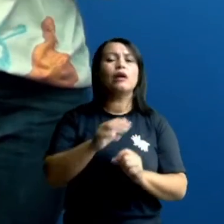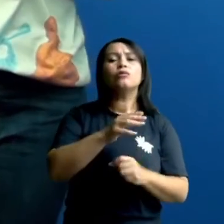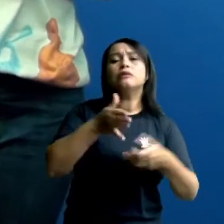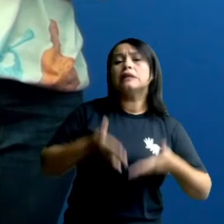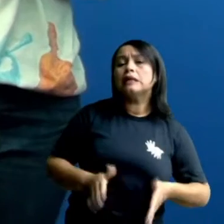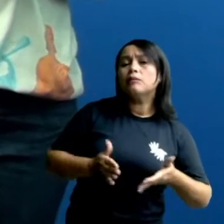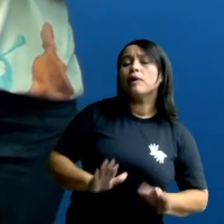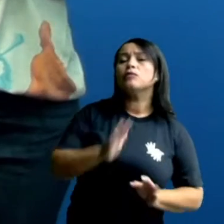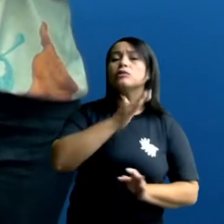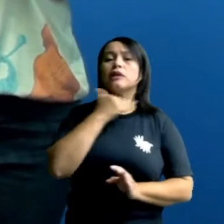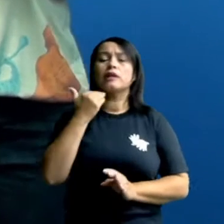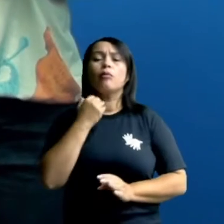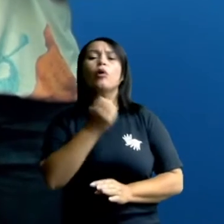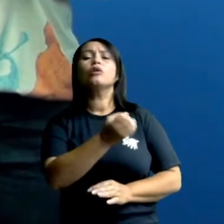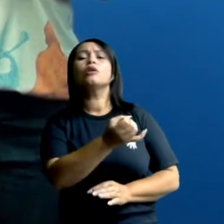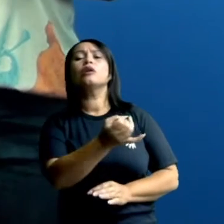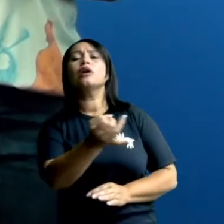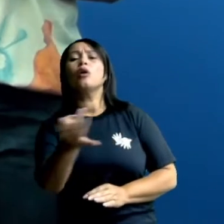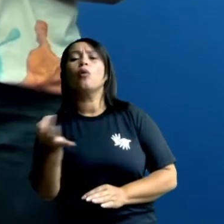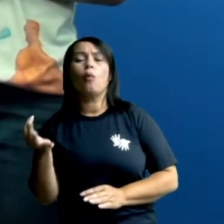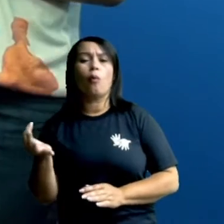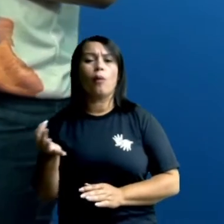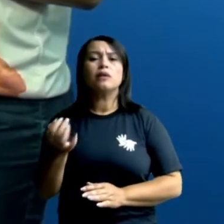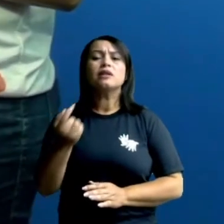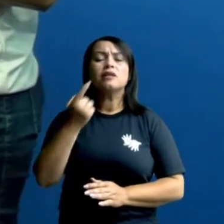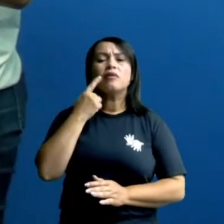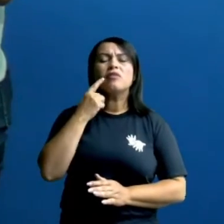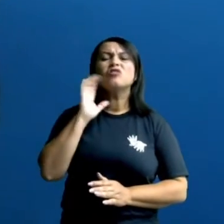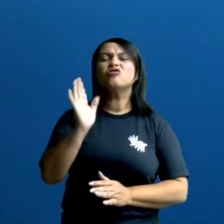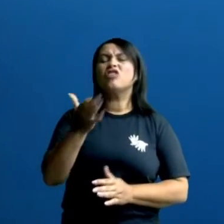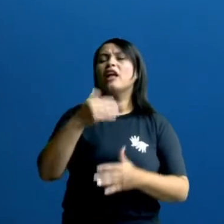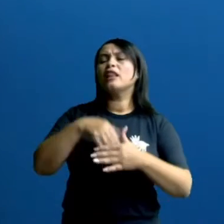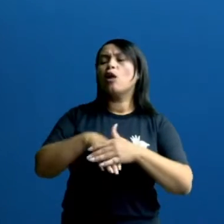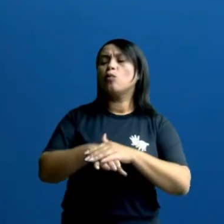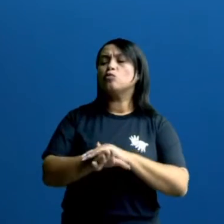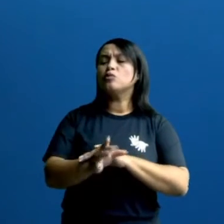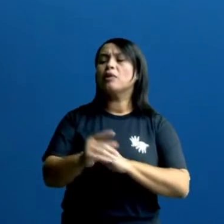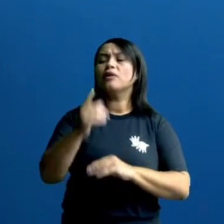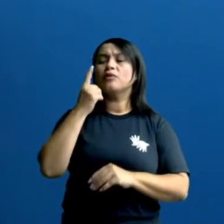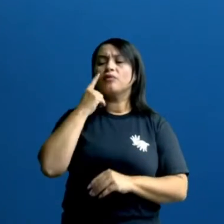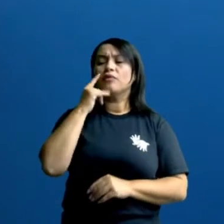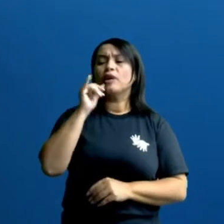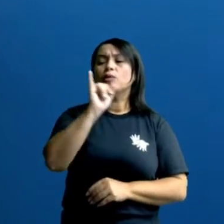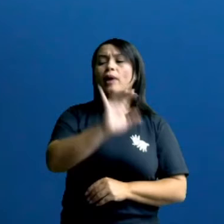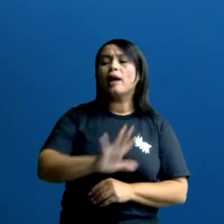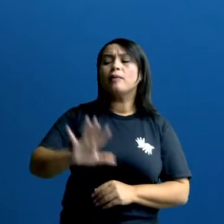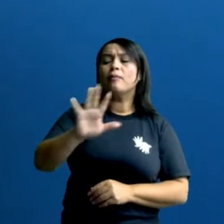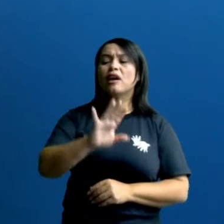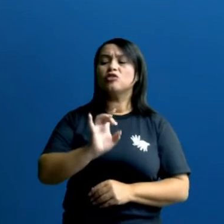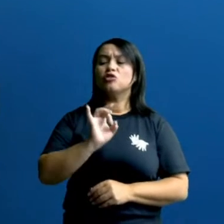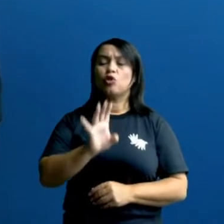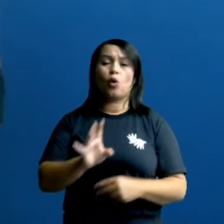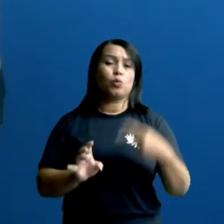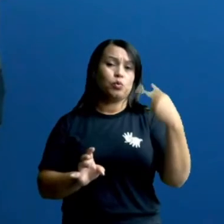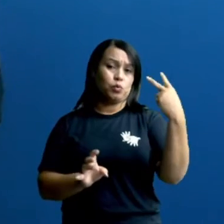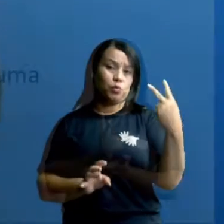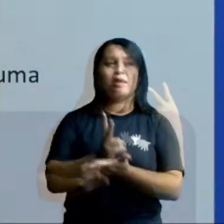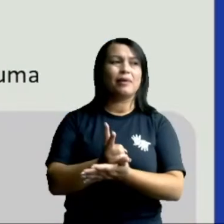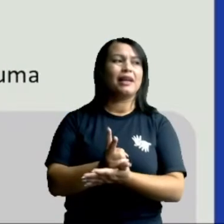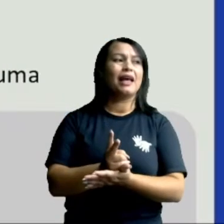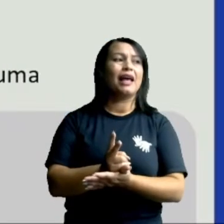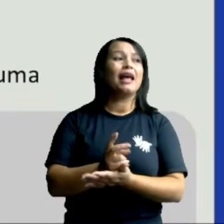no ambiente de 1000, certo? A gente está acostumado a ver esse símbolozinho só com 2 bolinhas,